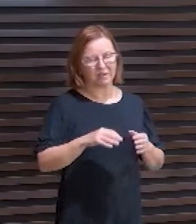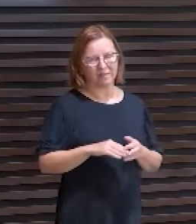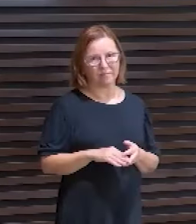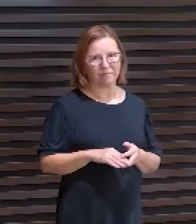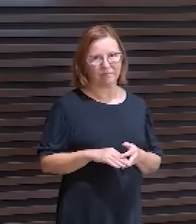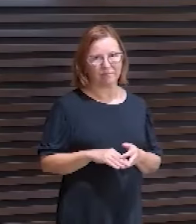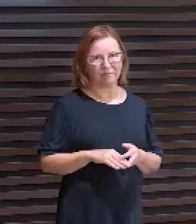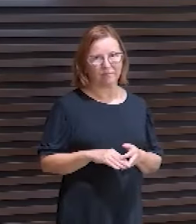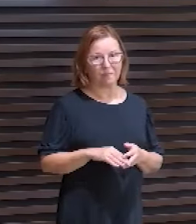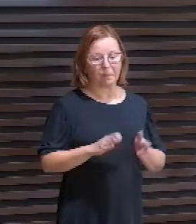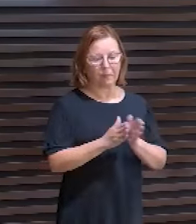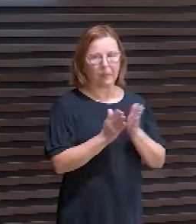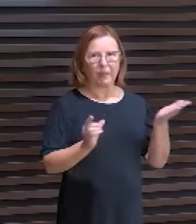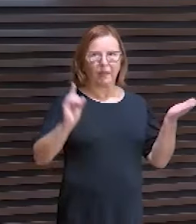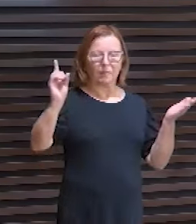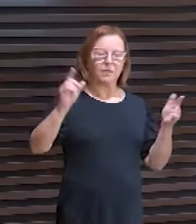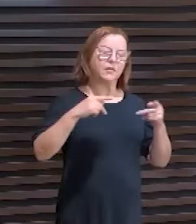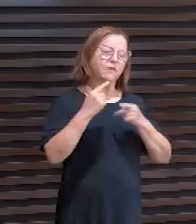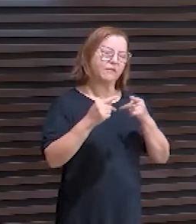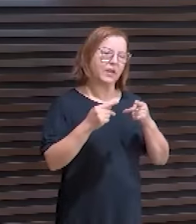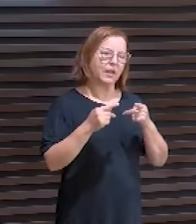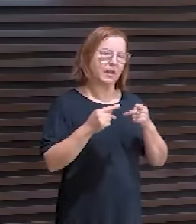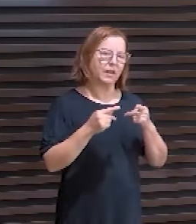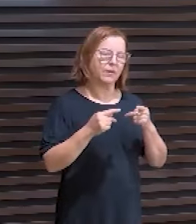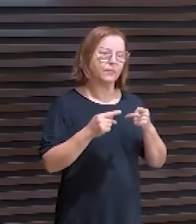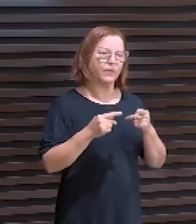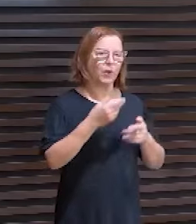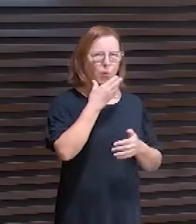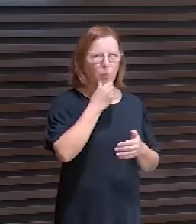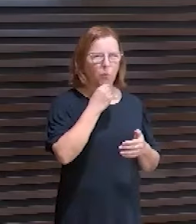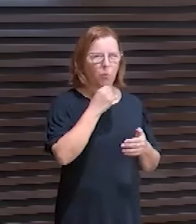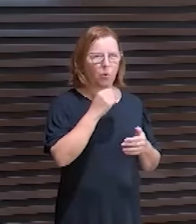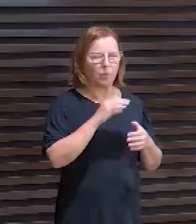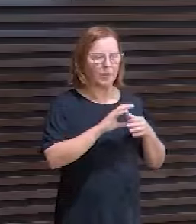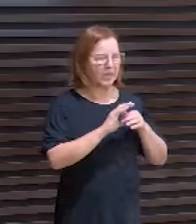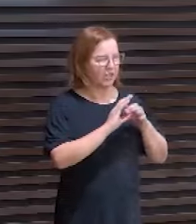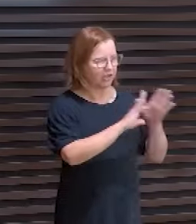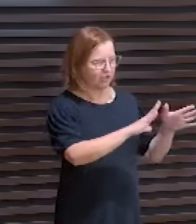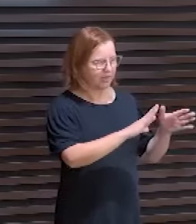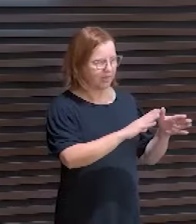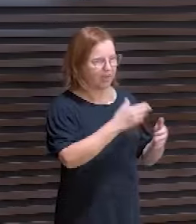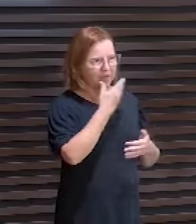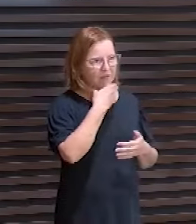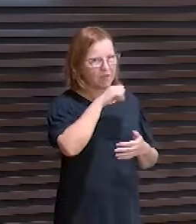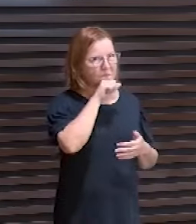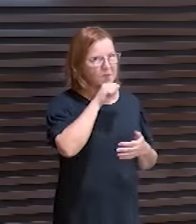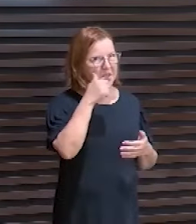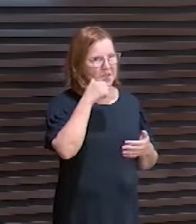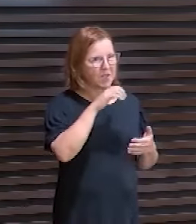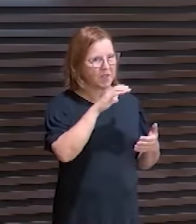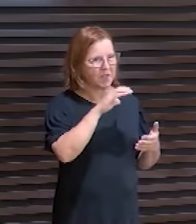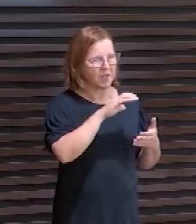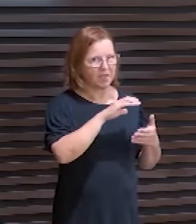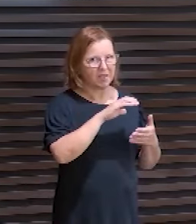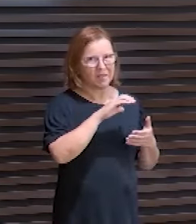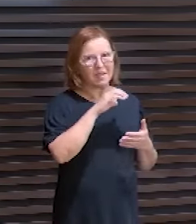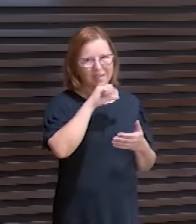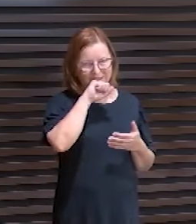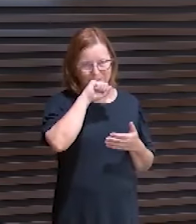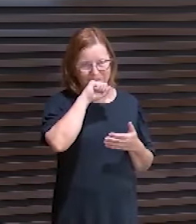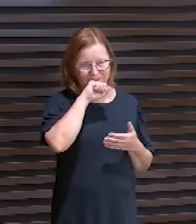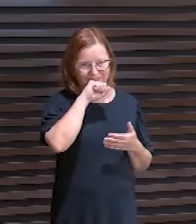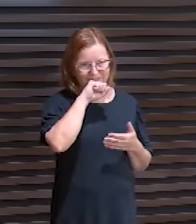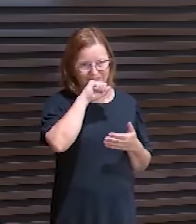o homem pai e mãe e unir-se a a sua esposa e tornar-se AM os dois